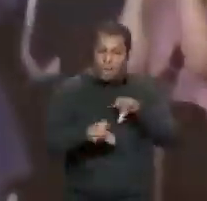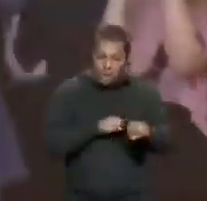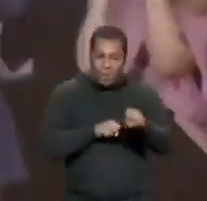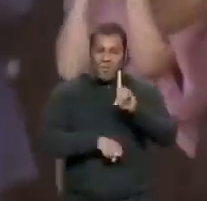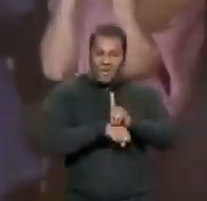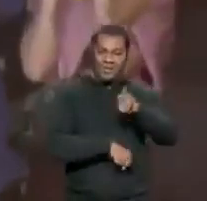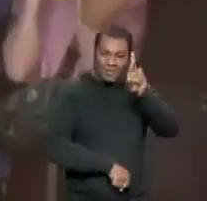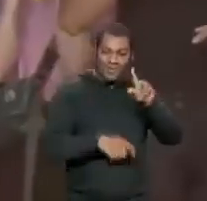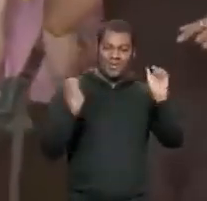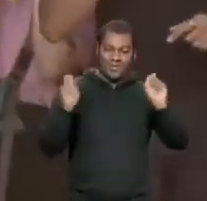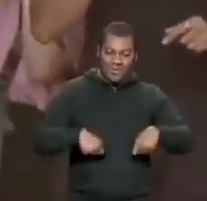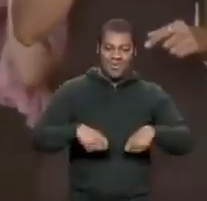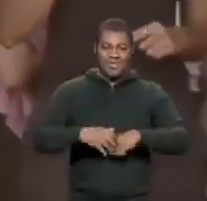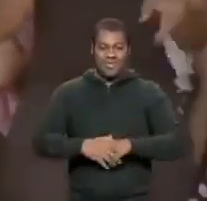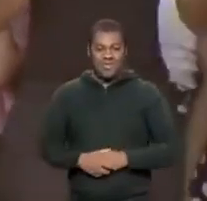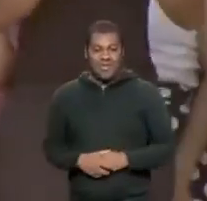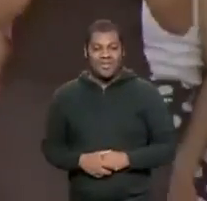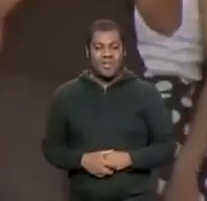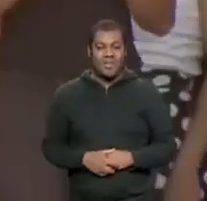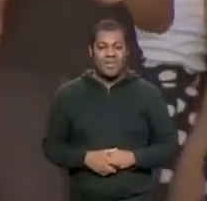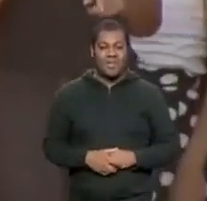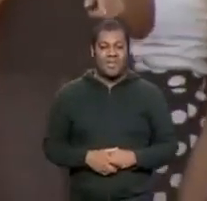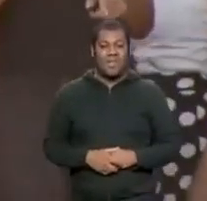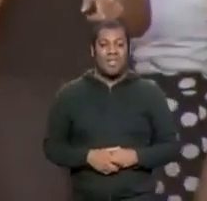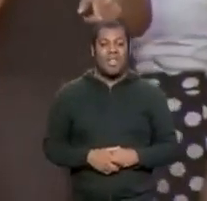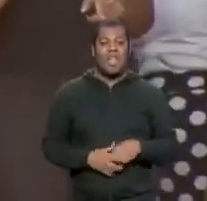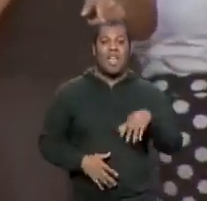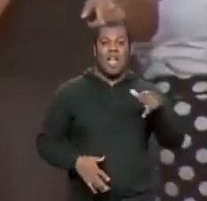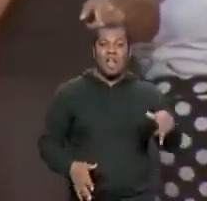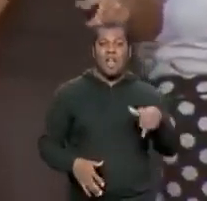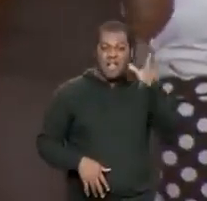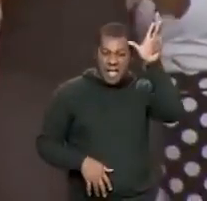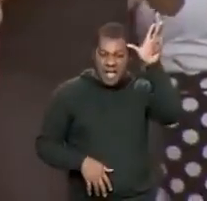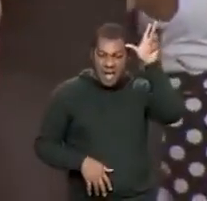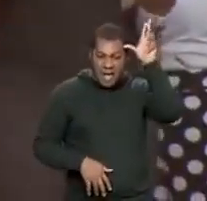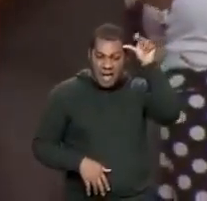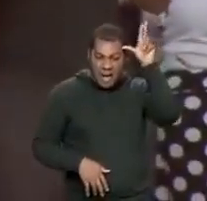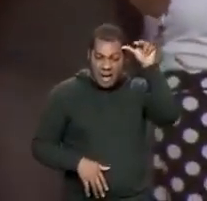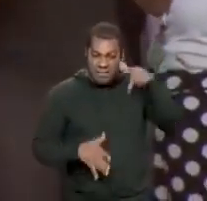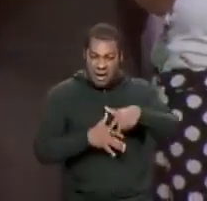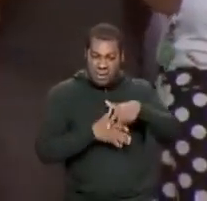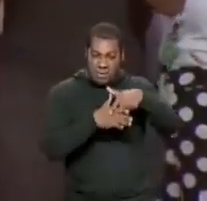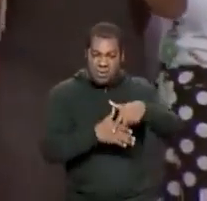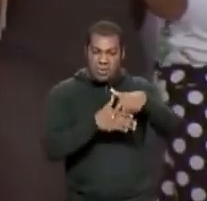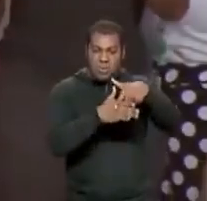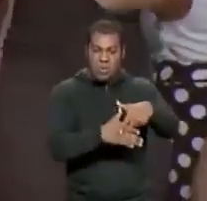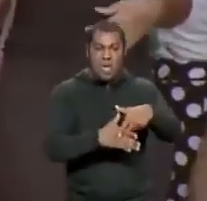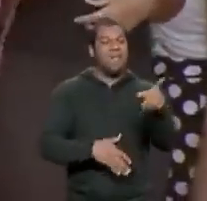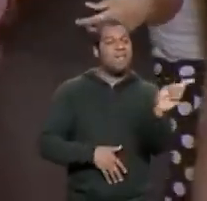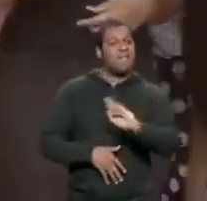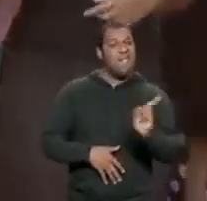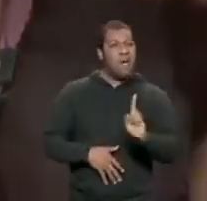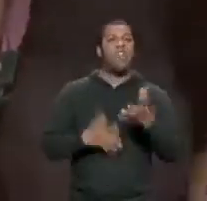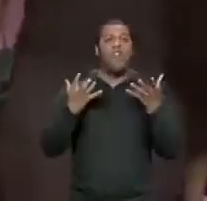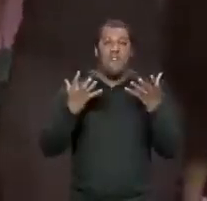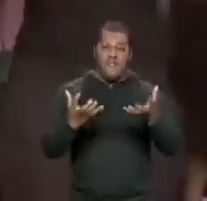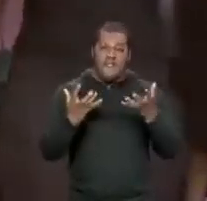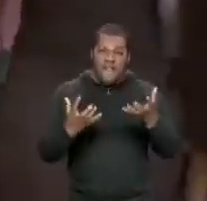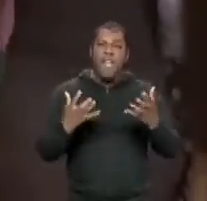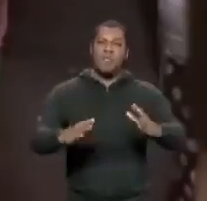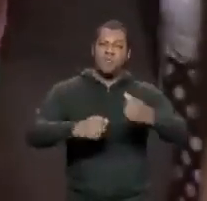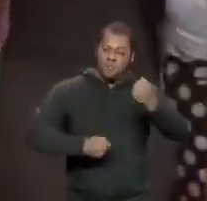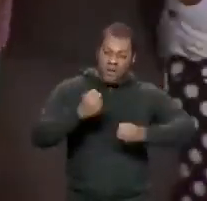Eles têm que saber que nós não queremos apenas andar de jegue, se bem que amamos o nosso jeguinho. A gente quer ter carro, a